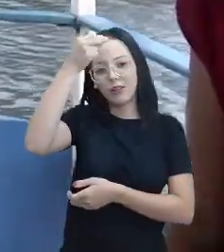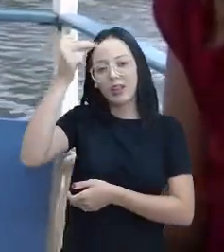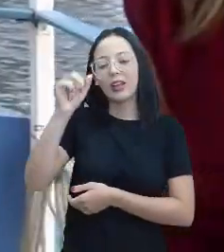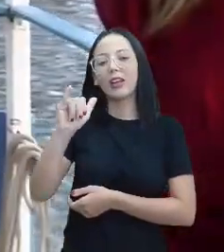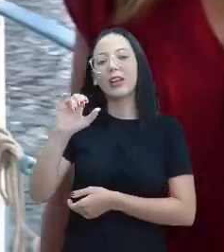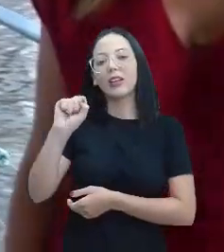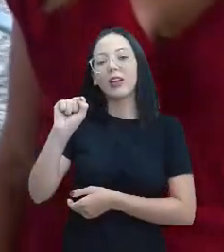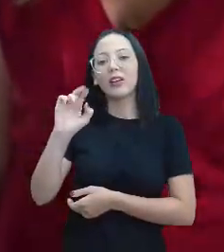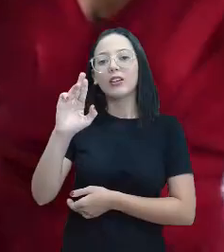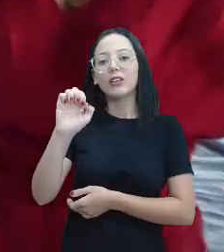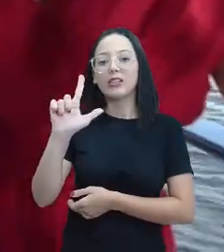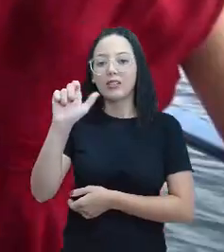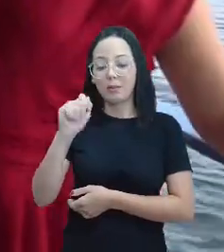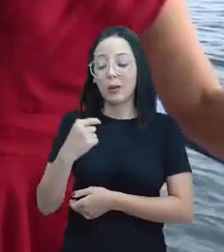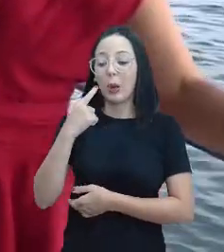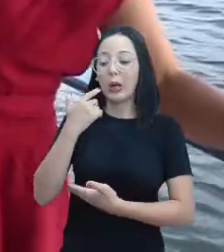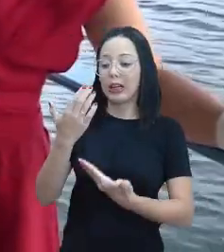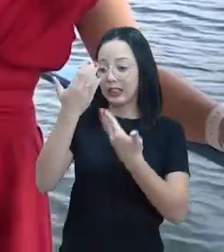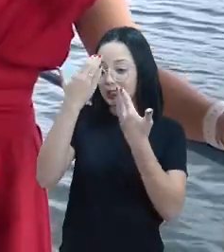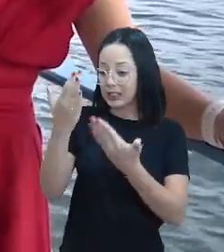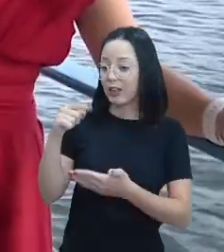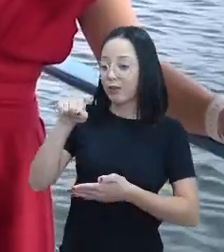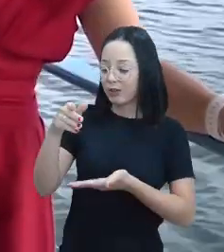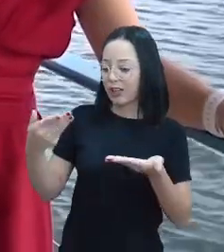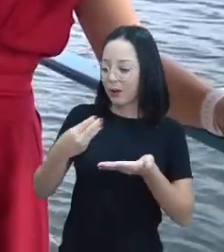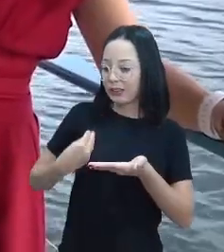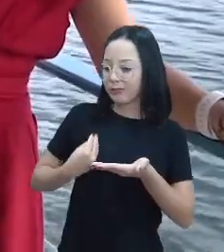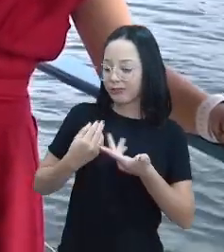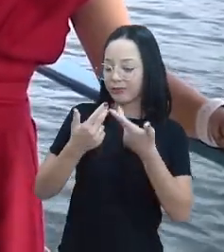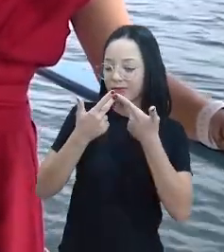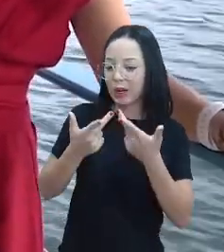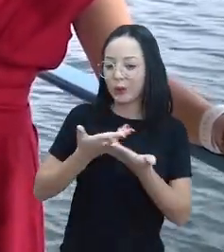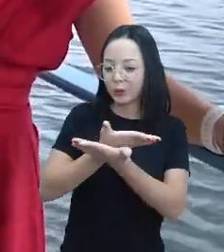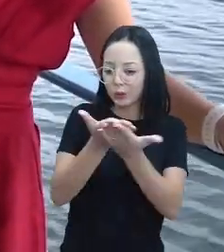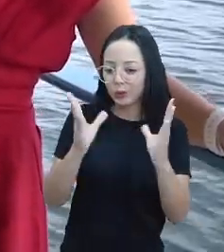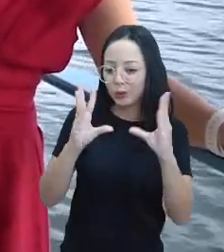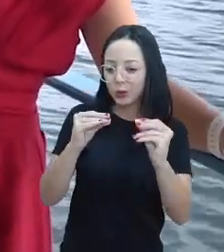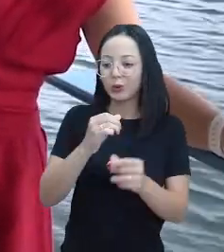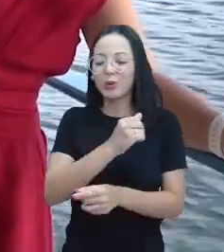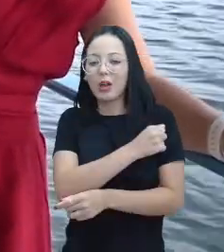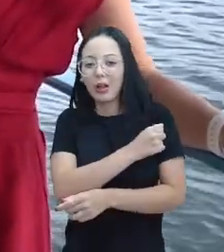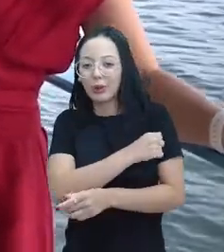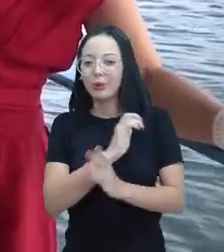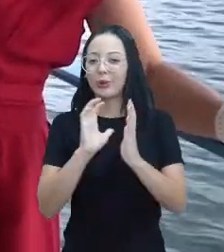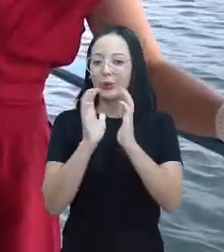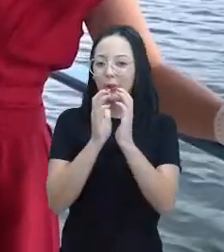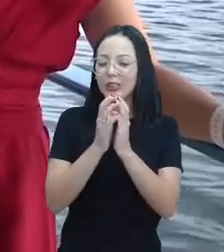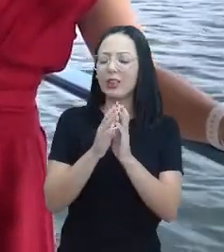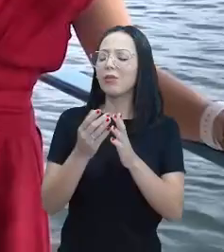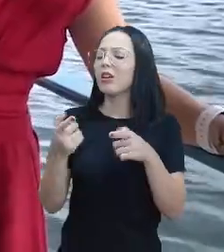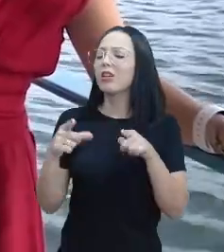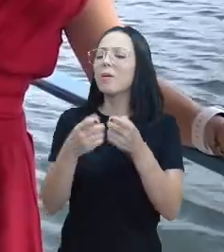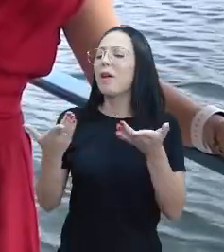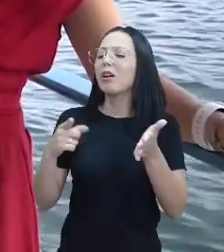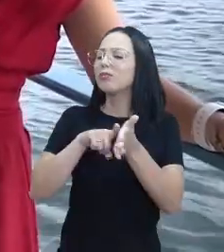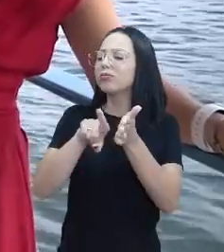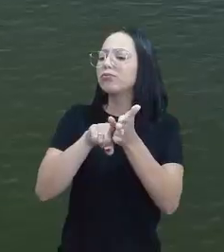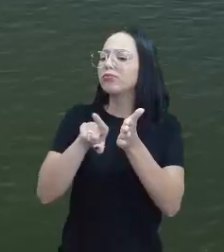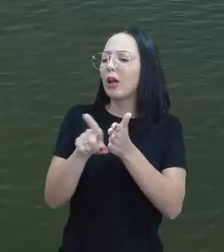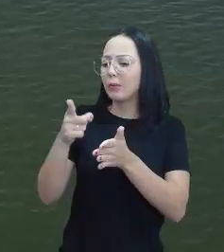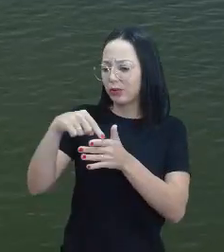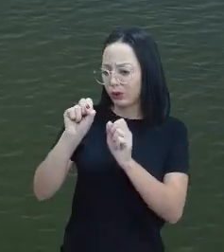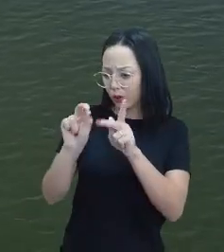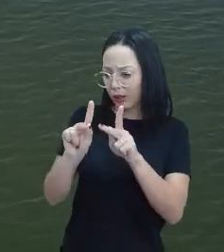Rondão aqui. Primeiro quero lhe agradecer por estar aqui falando aqui para todos esses alunos do Recife aqui. E eu quero lhe fazer algumas perguntas, tá